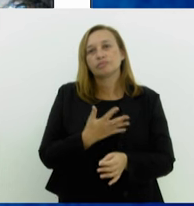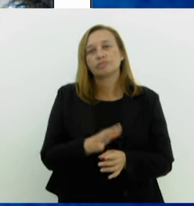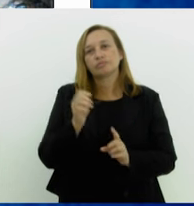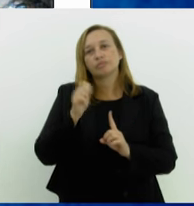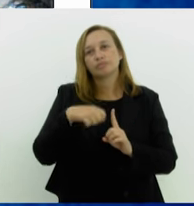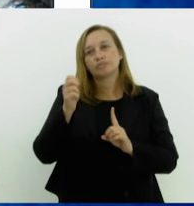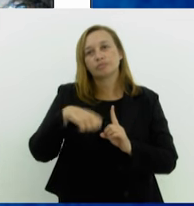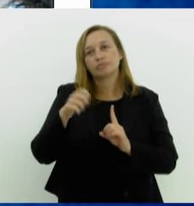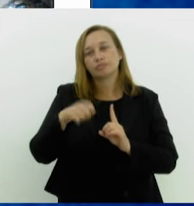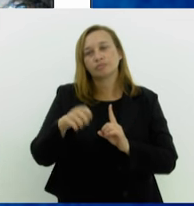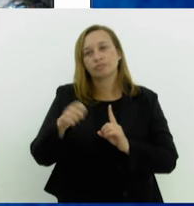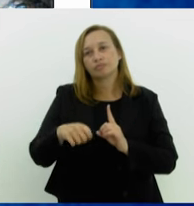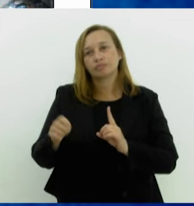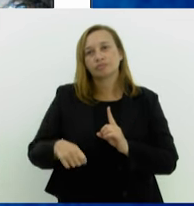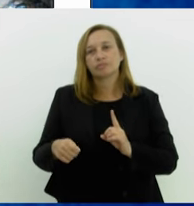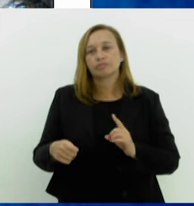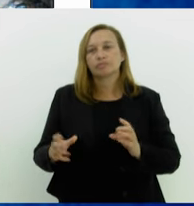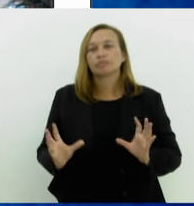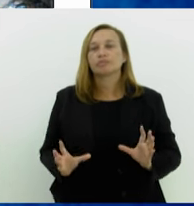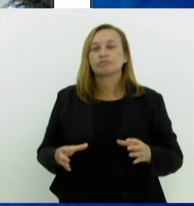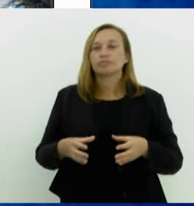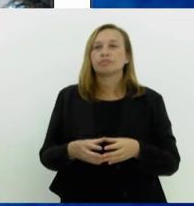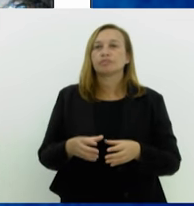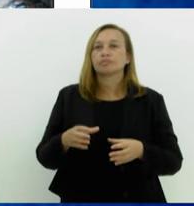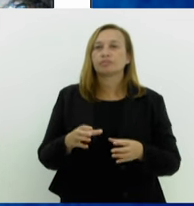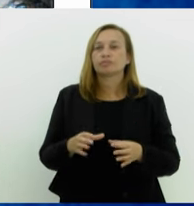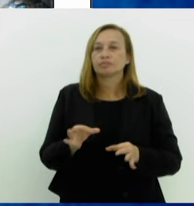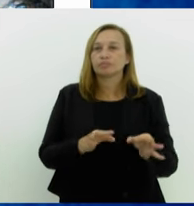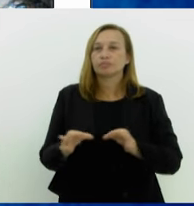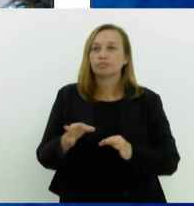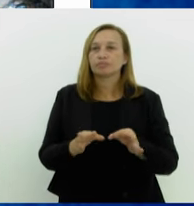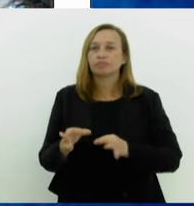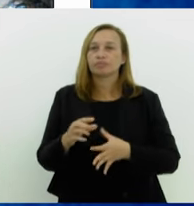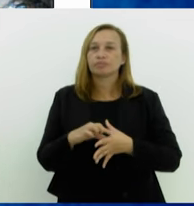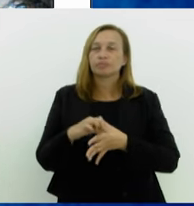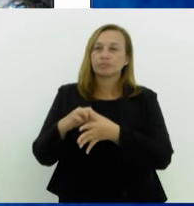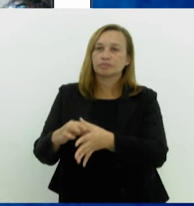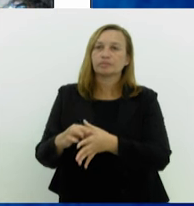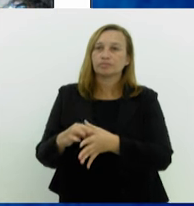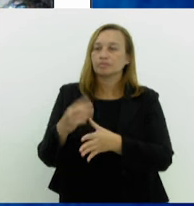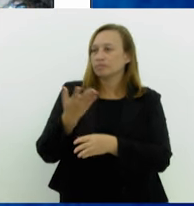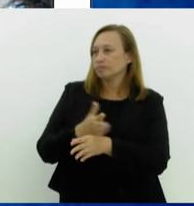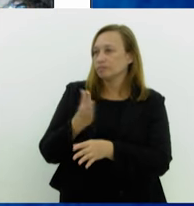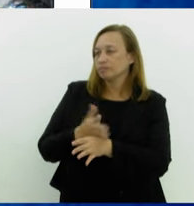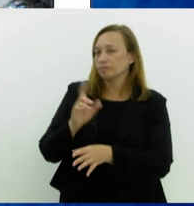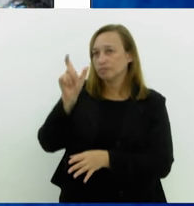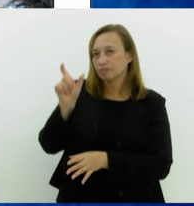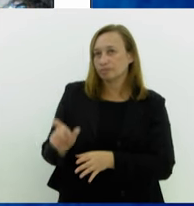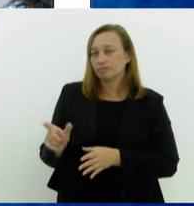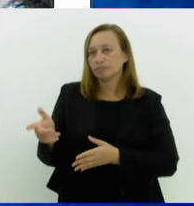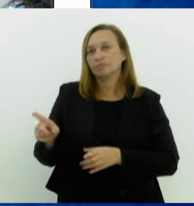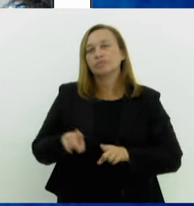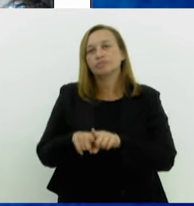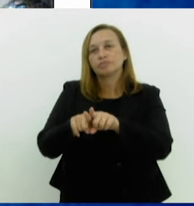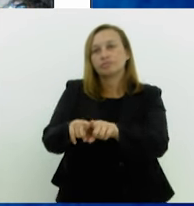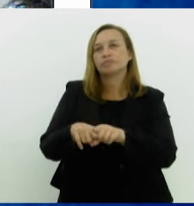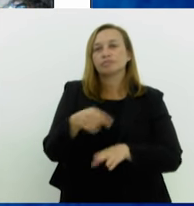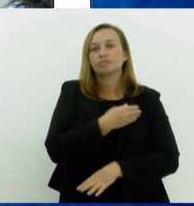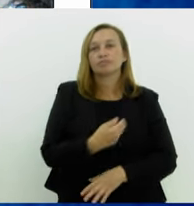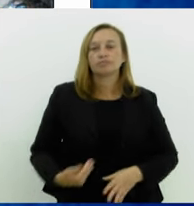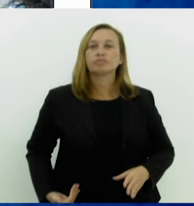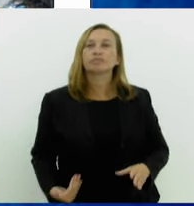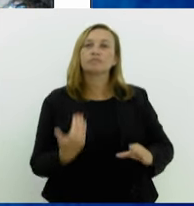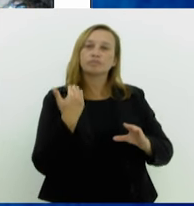mês a gente tem um programa que chama líderes programa líderes que treina pessoas a gente já tem parcerias com governos que mandam pessoas